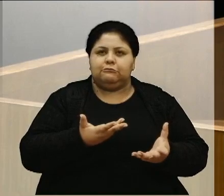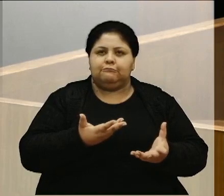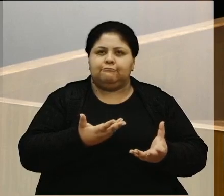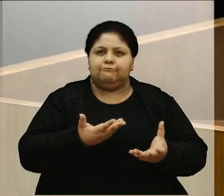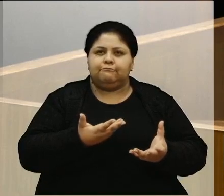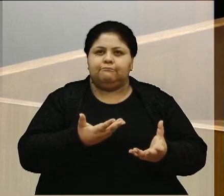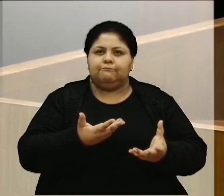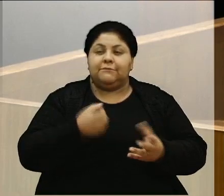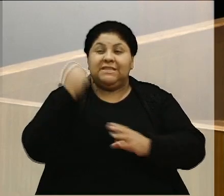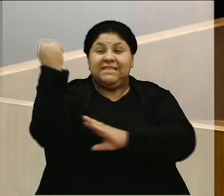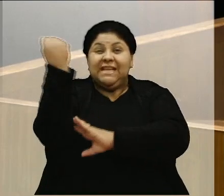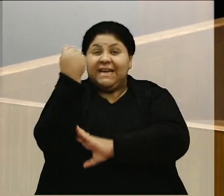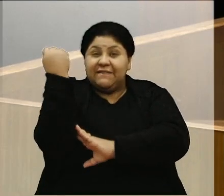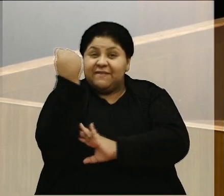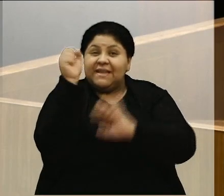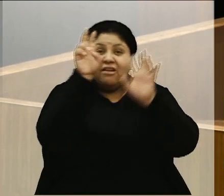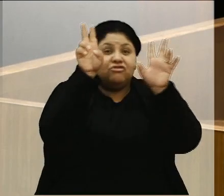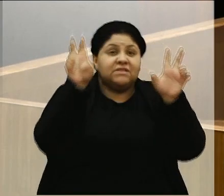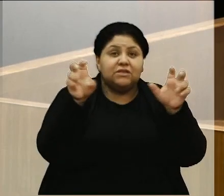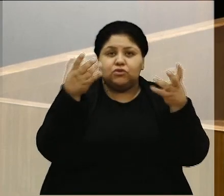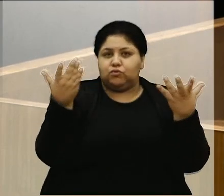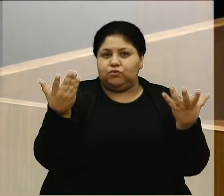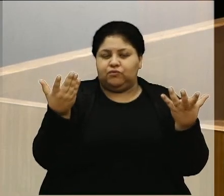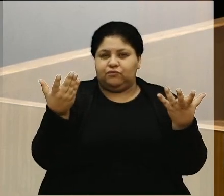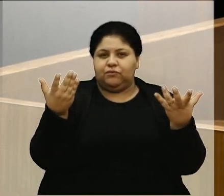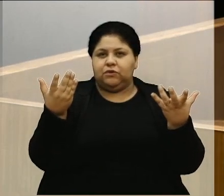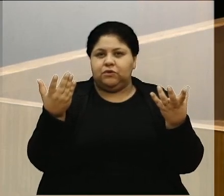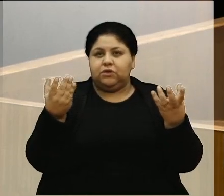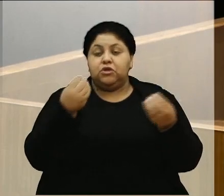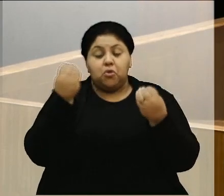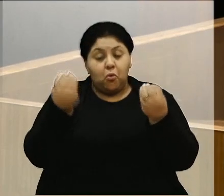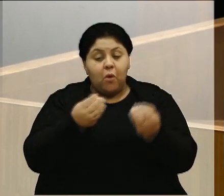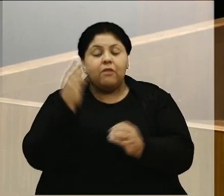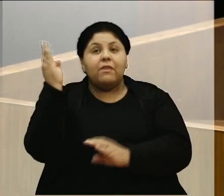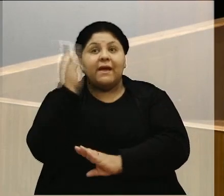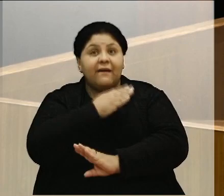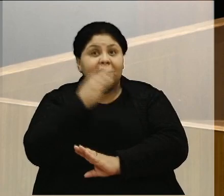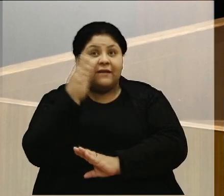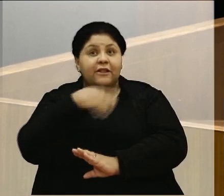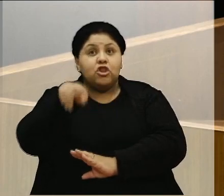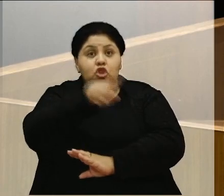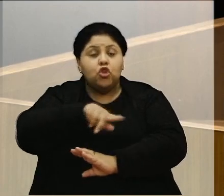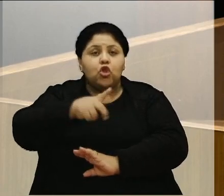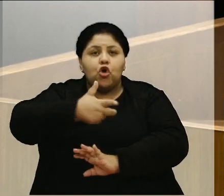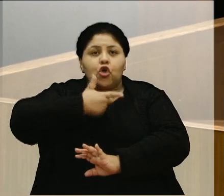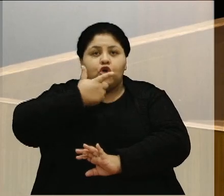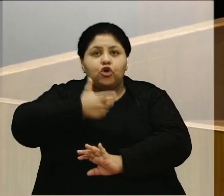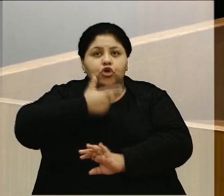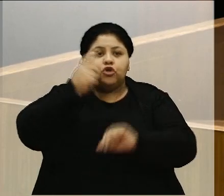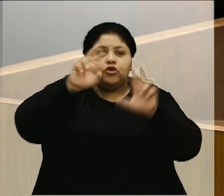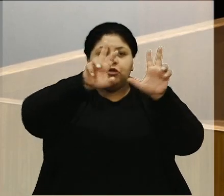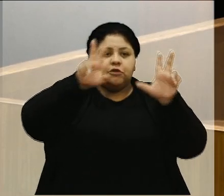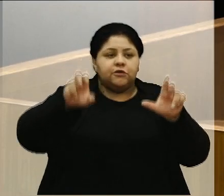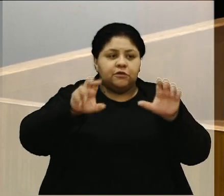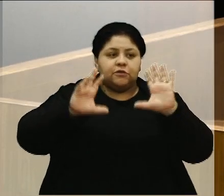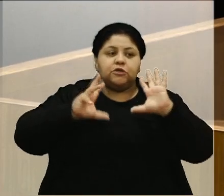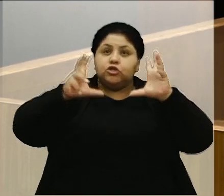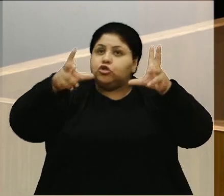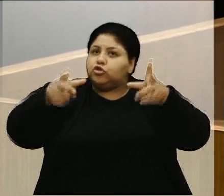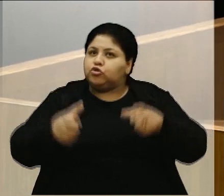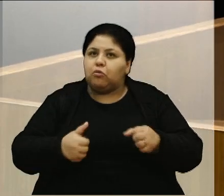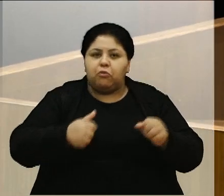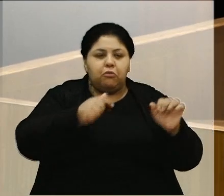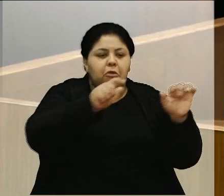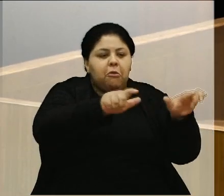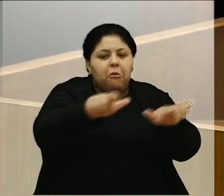da gravidade desse assunto e do quanto é urgente nós falarmos sobre essa temática em todas as esferas,